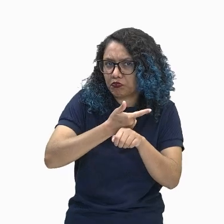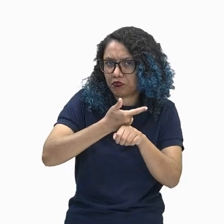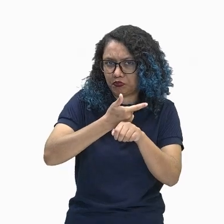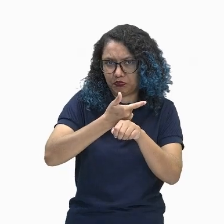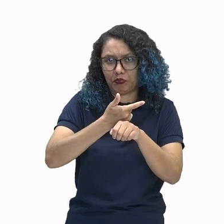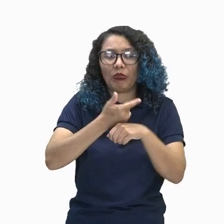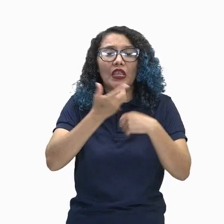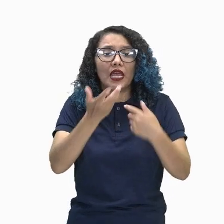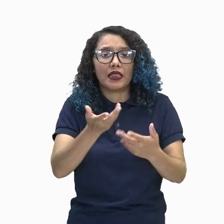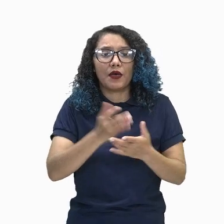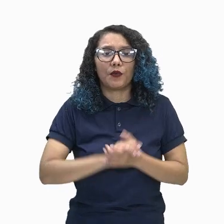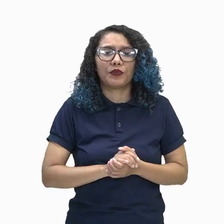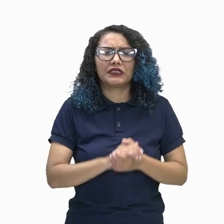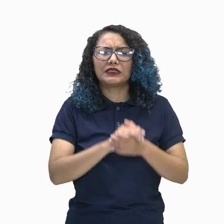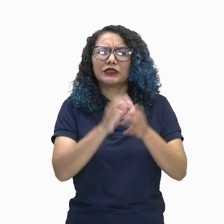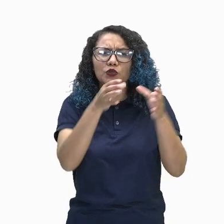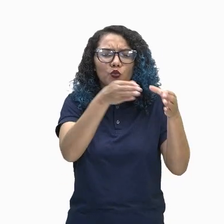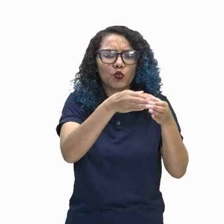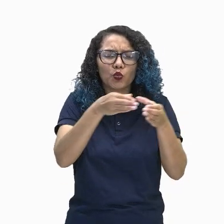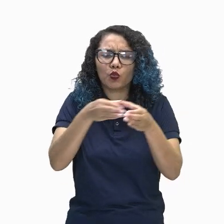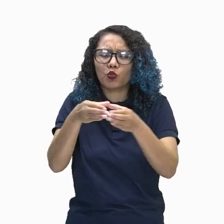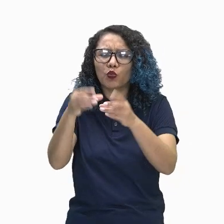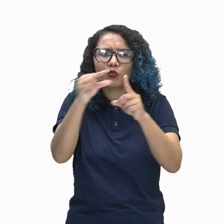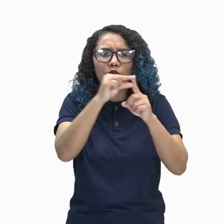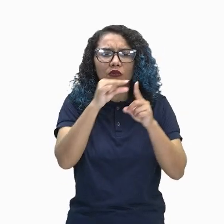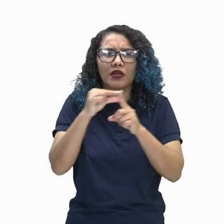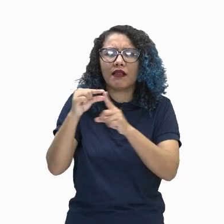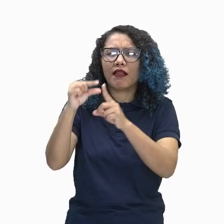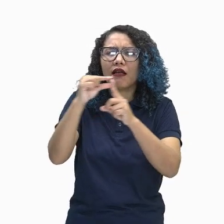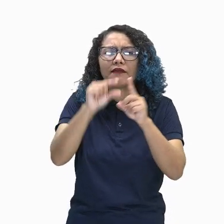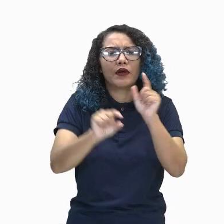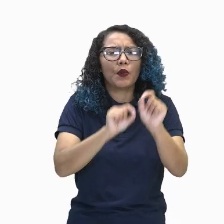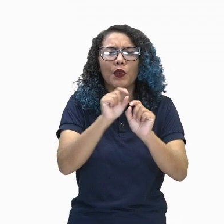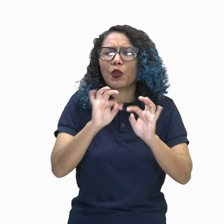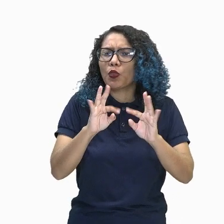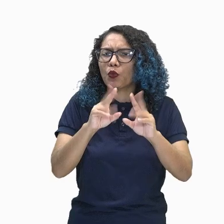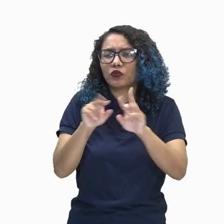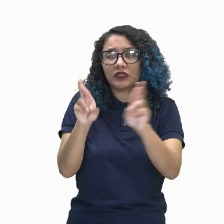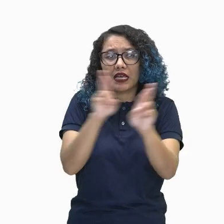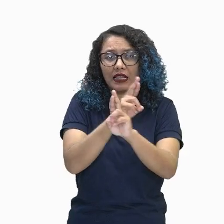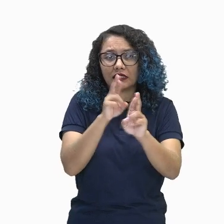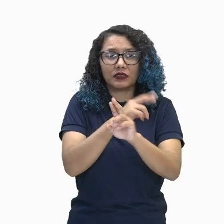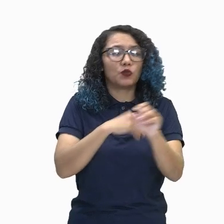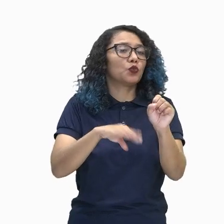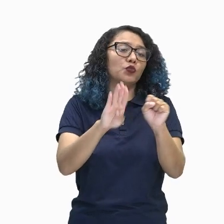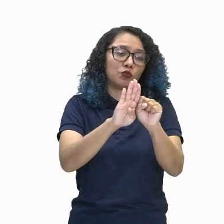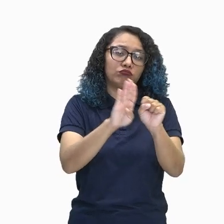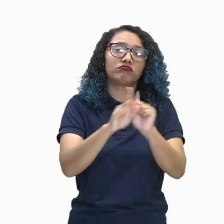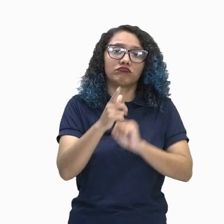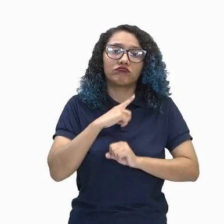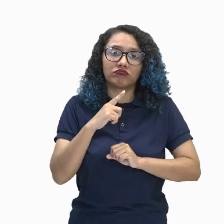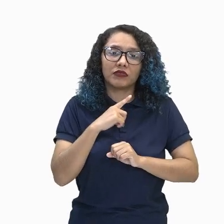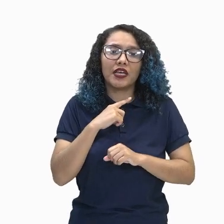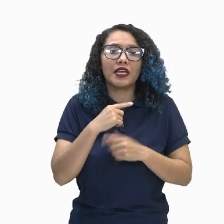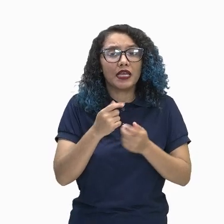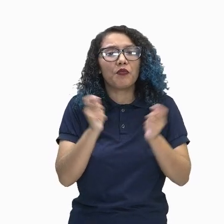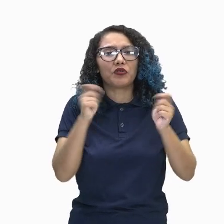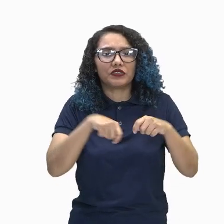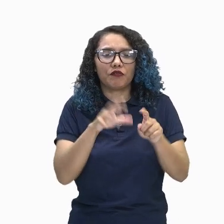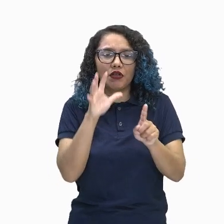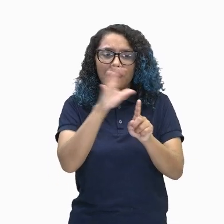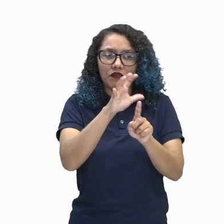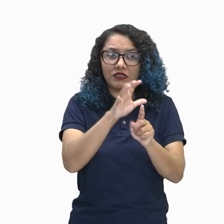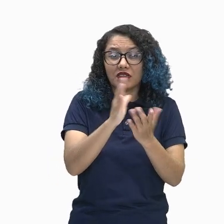essas palavras, essas classes de palavras aí, todas elas se relacionam com o substantivo e o determinam de alguma